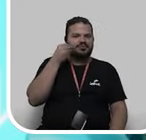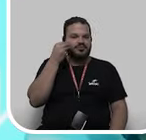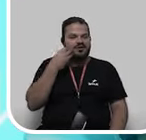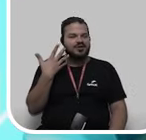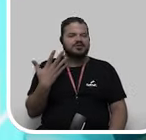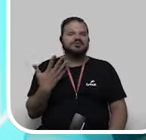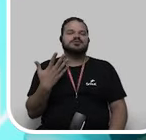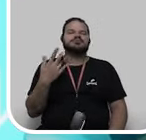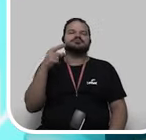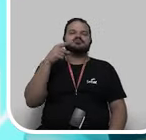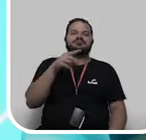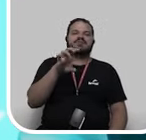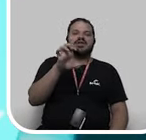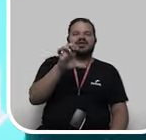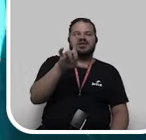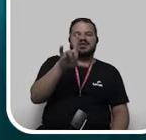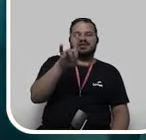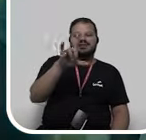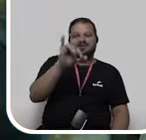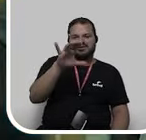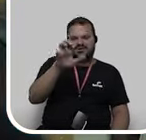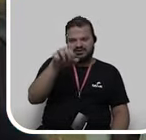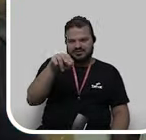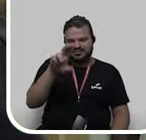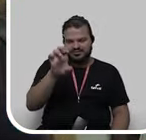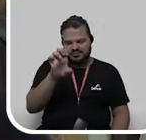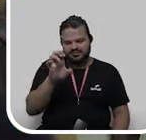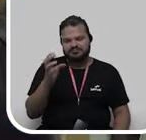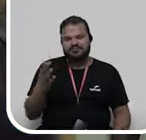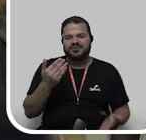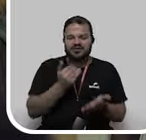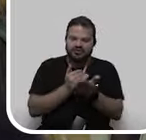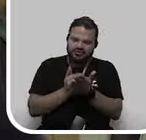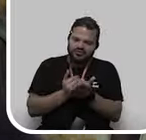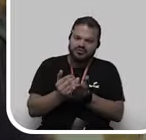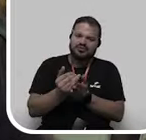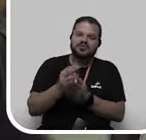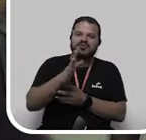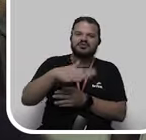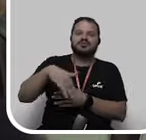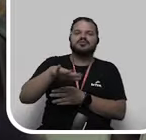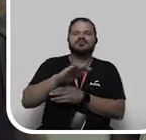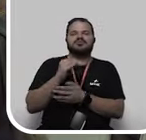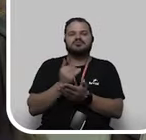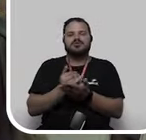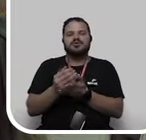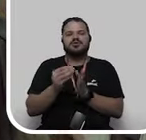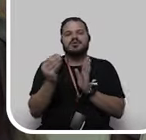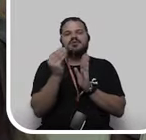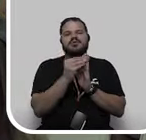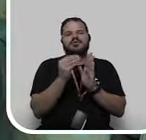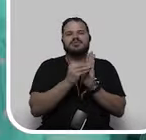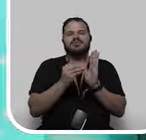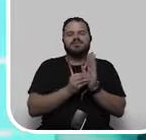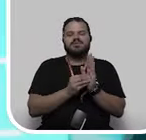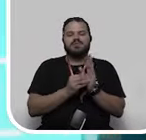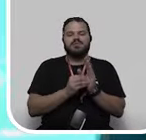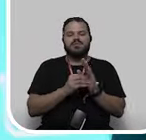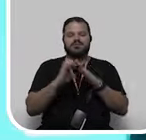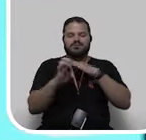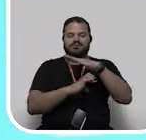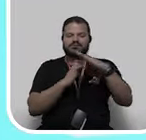do mundo para Eliane Rodrigues. Seja bem-vinda, Eliane. E assim a gente começa nosso próximo painel. Aplicações das grandes empresas